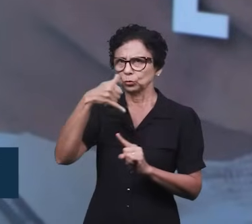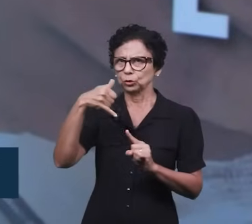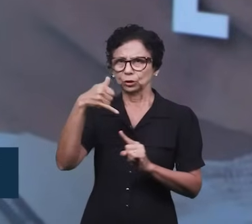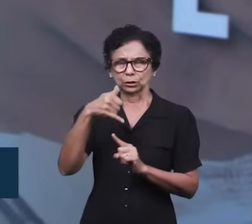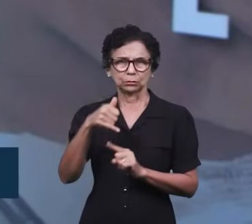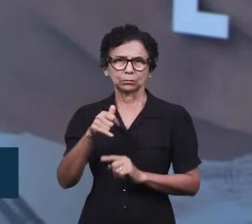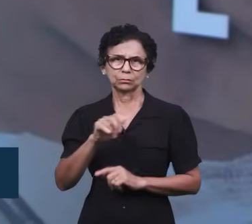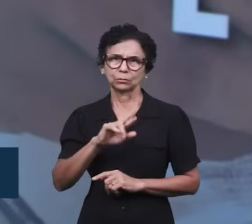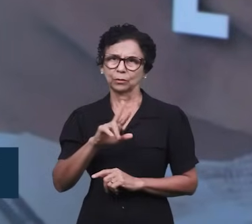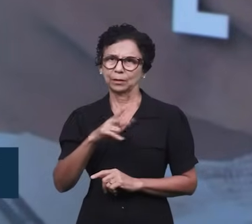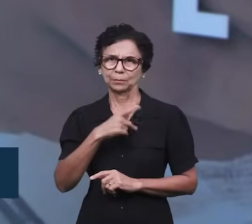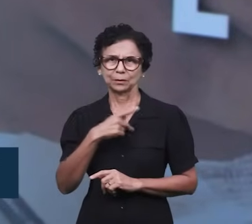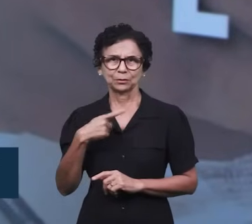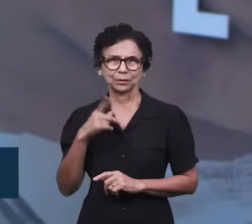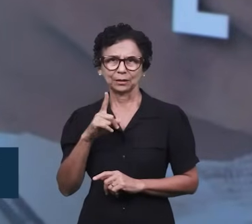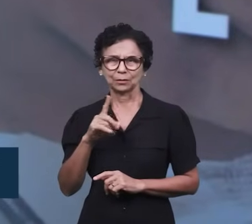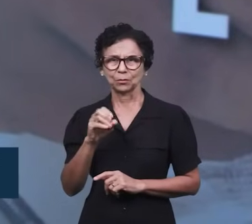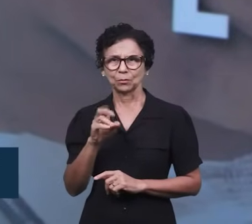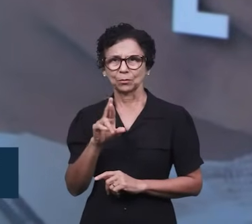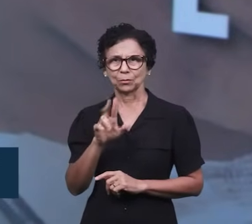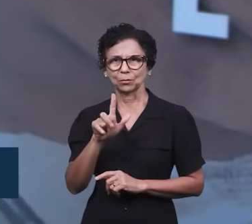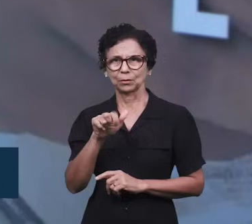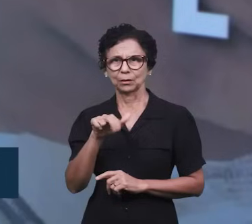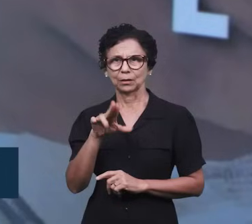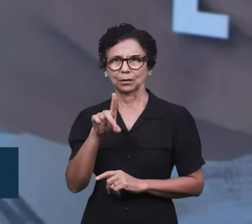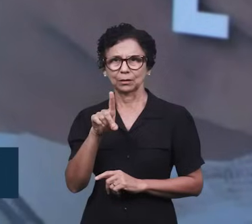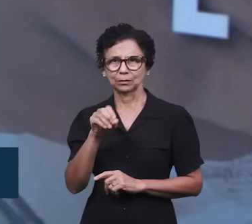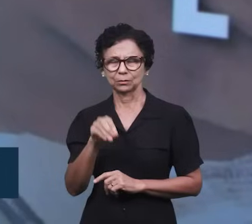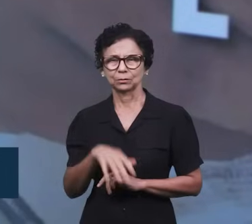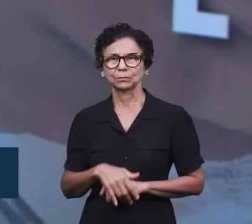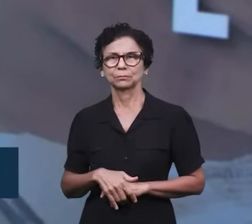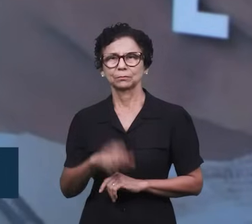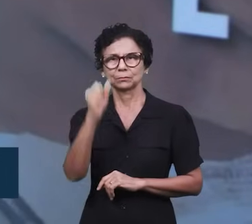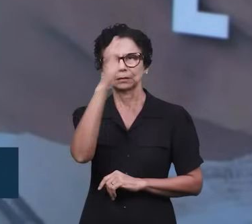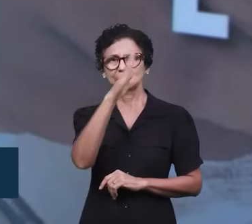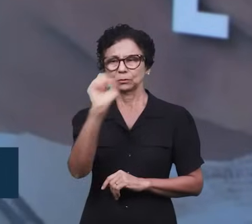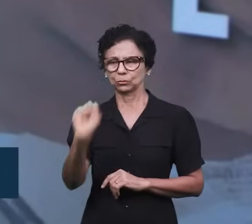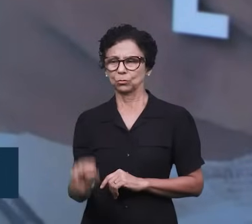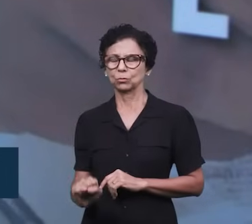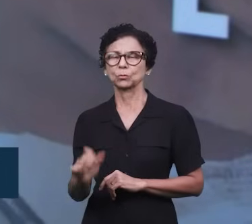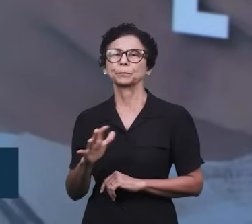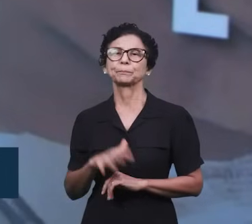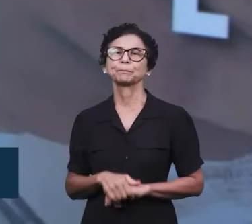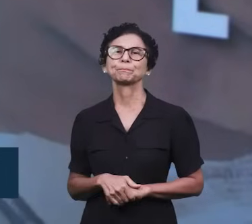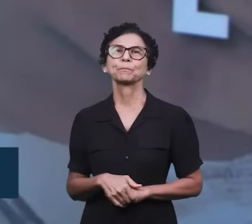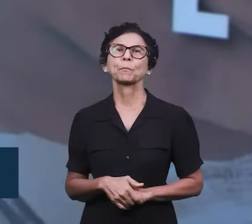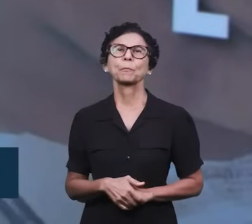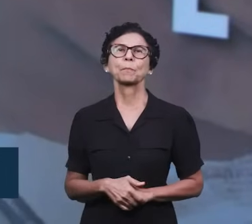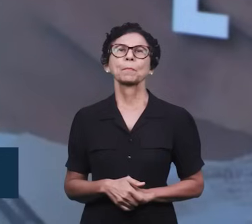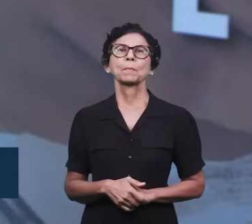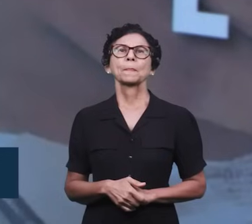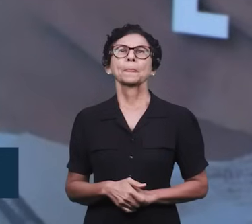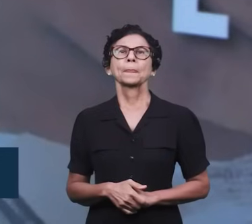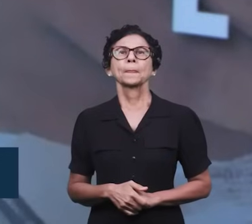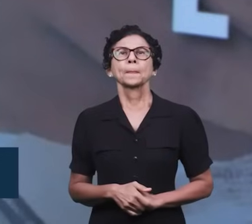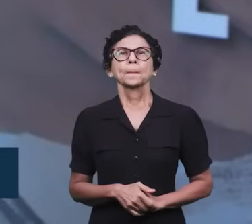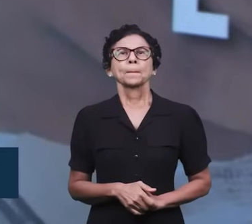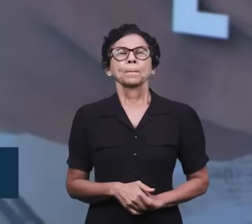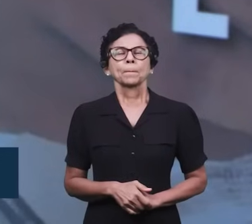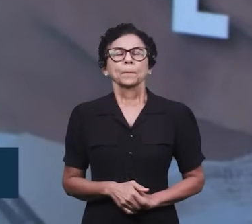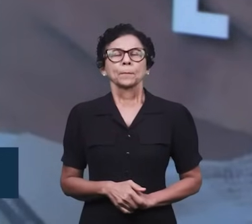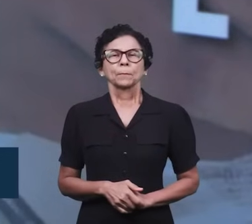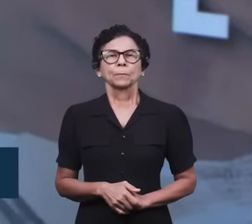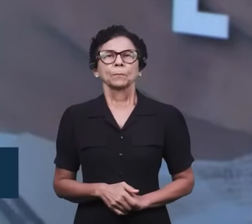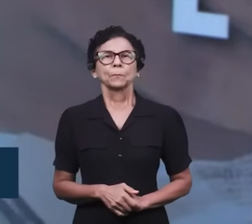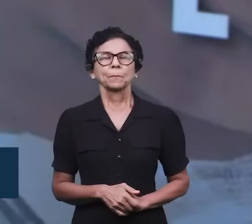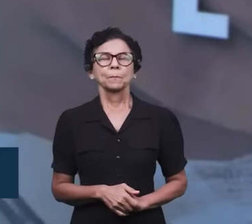que é lá do sul do Brasil, né? Orlando Loss, né? Isso. Mas assim,